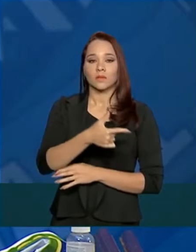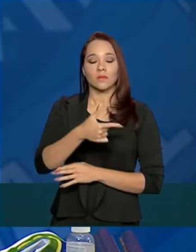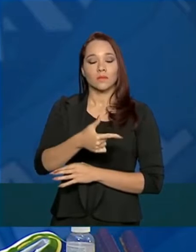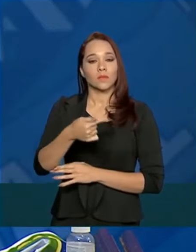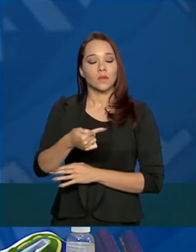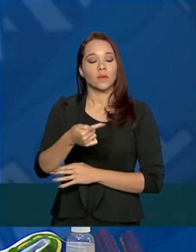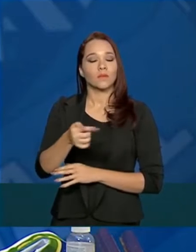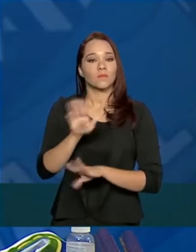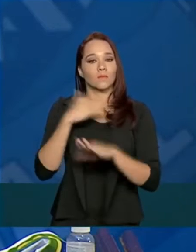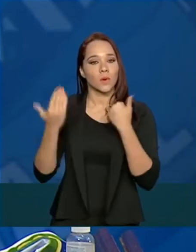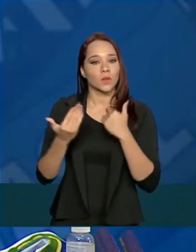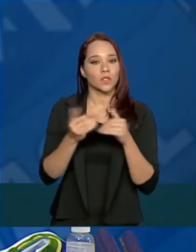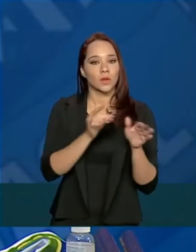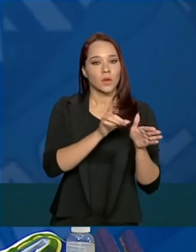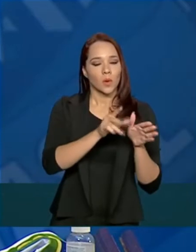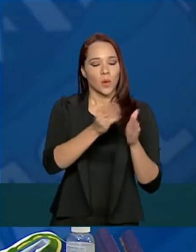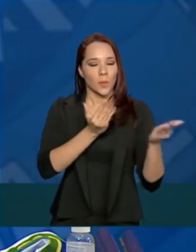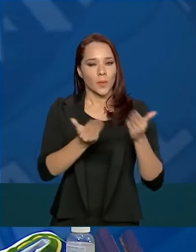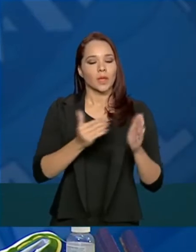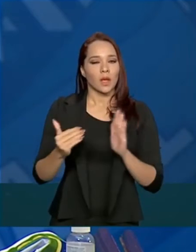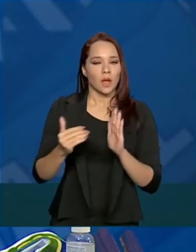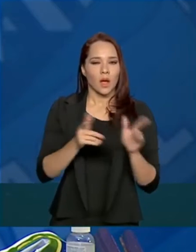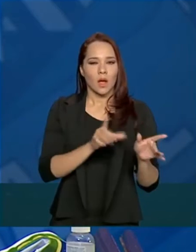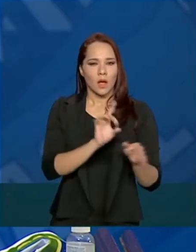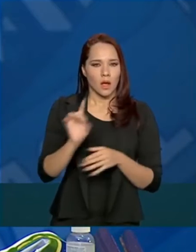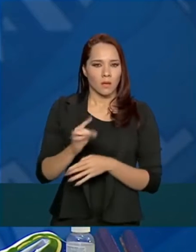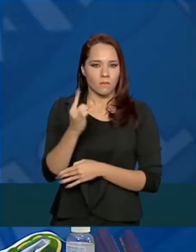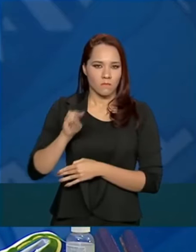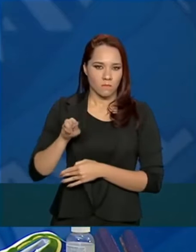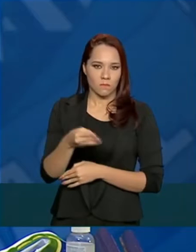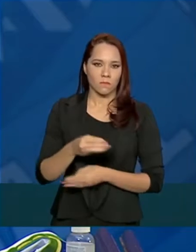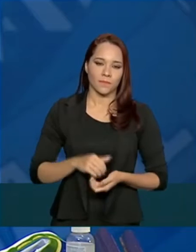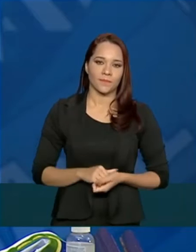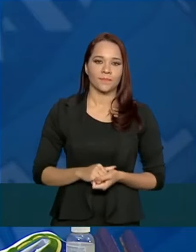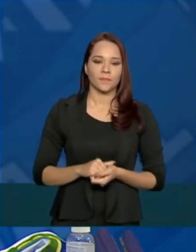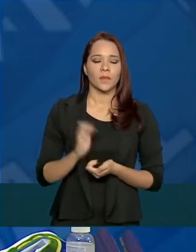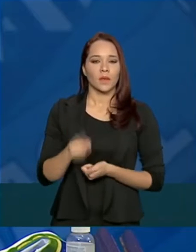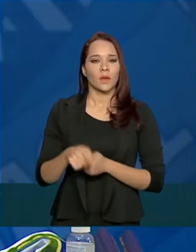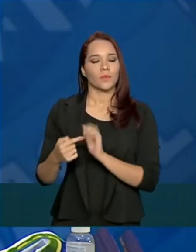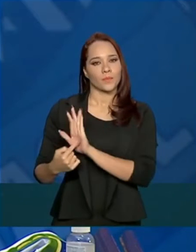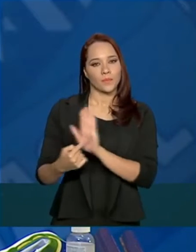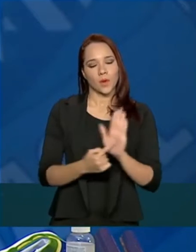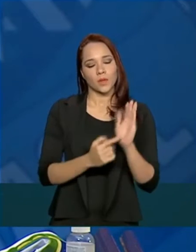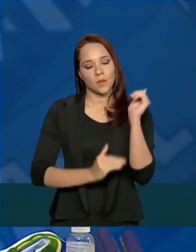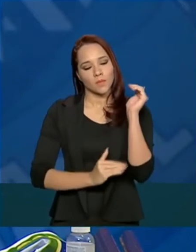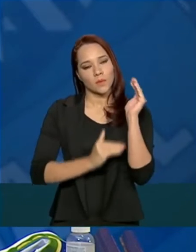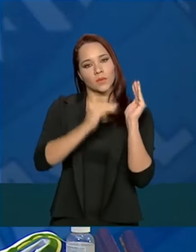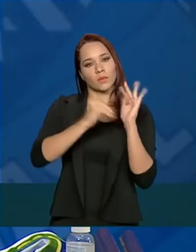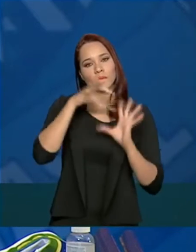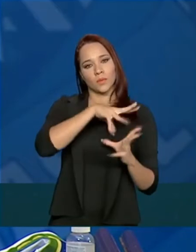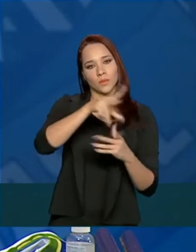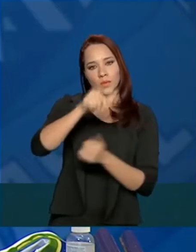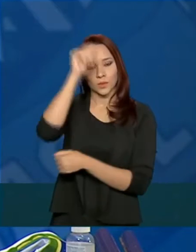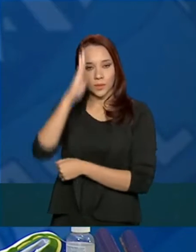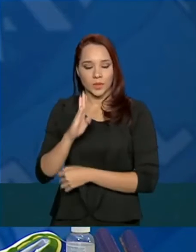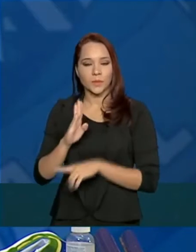óbitos por milhão, com essa mortalidade, né? O que mostra a posição mundial do Brasil, tanto